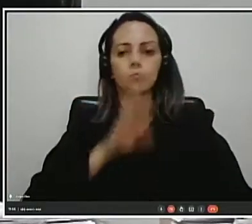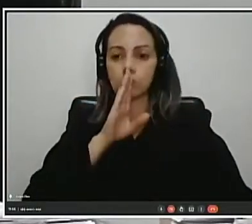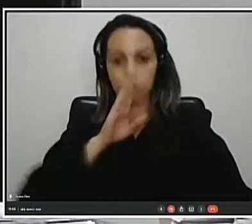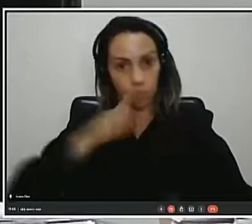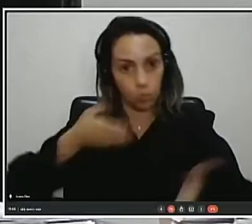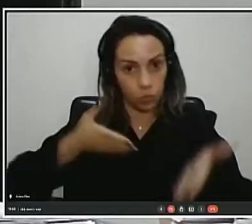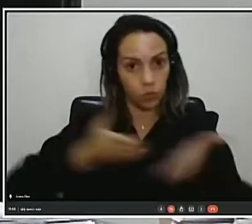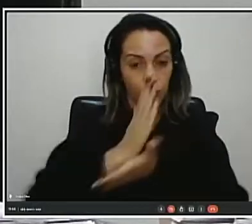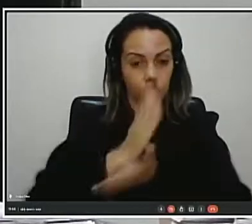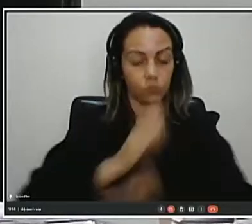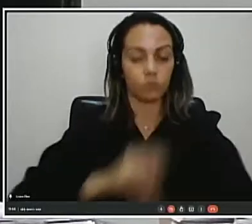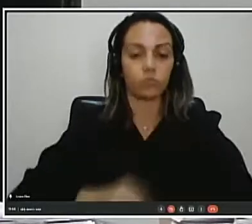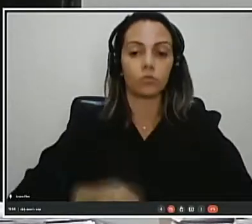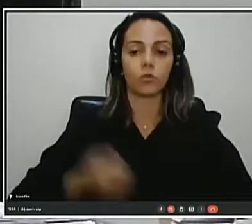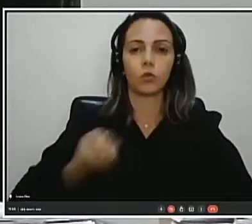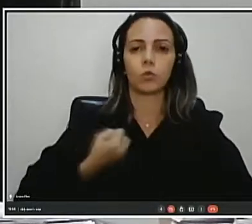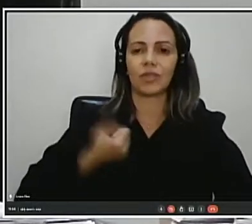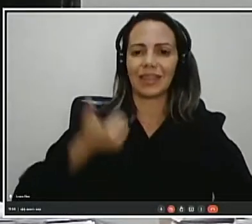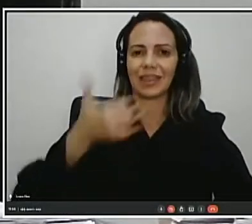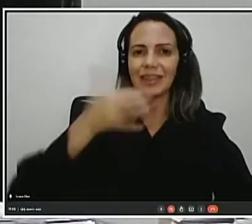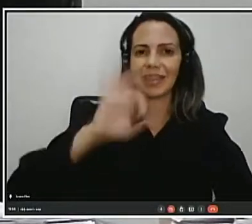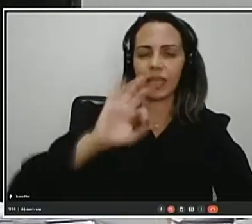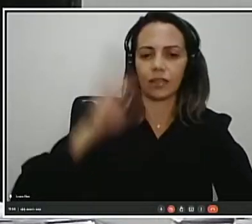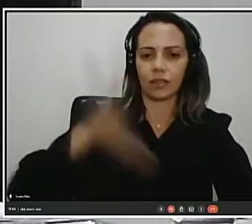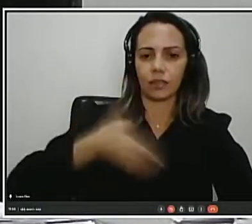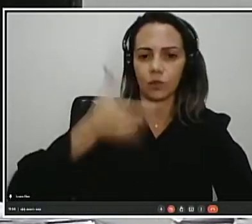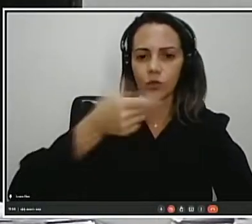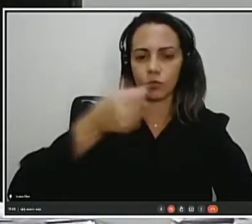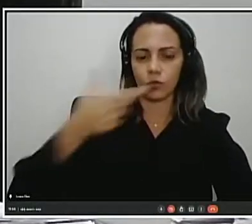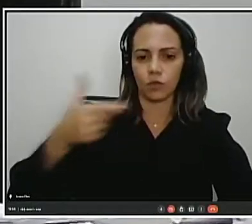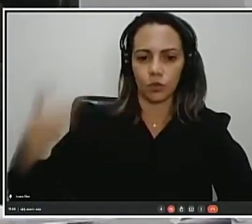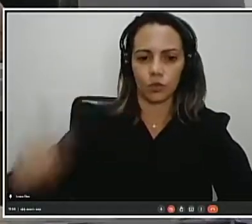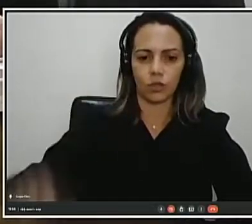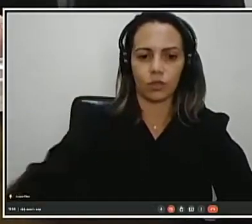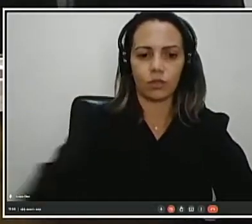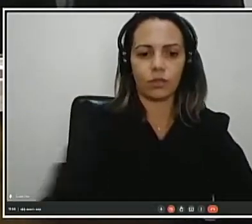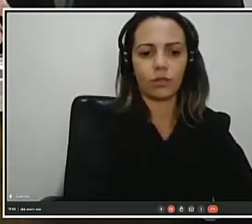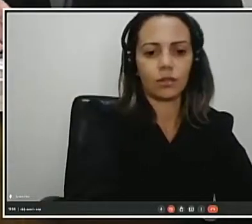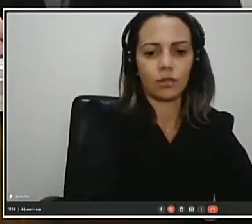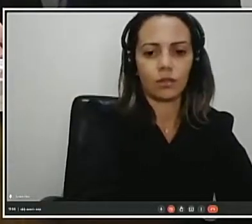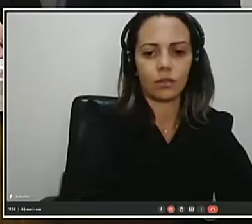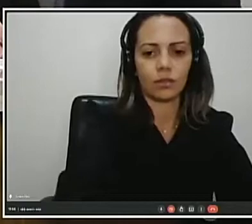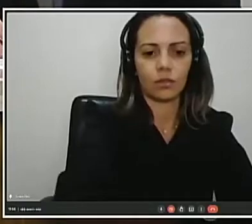Aprovado o requerimento de número 10 de 2022.